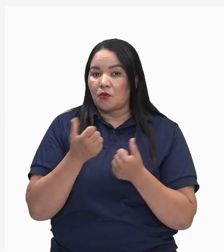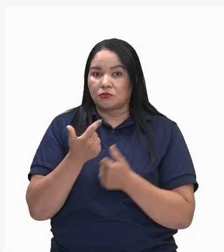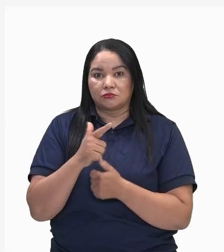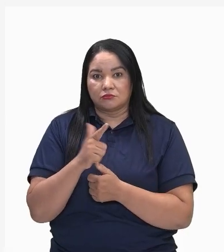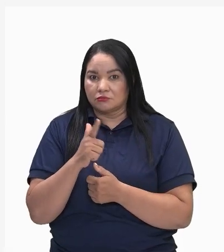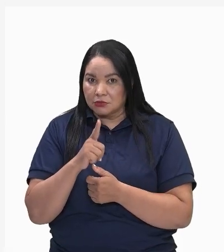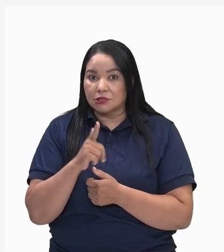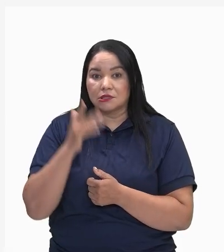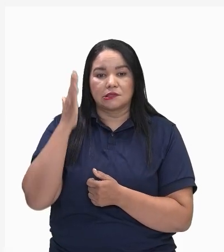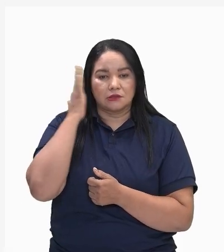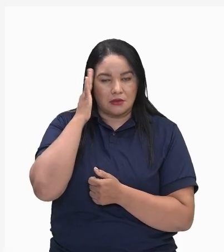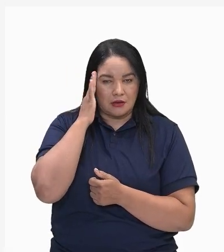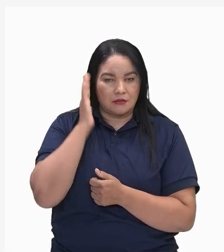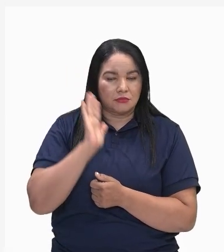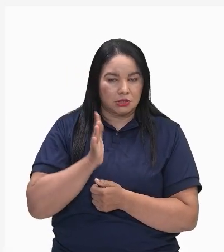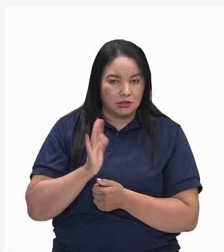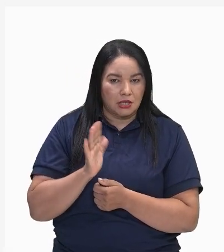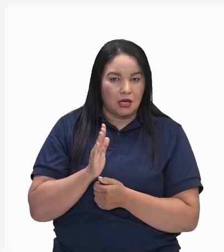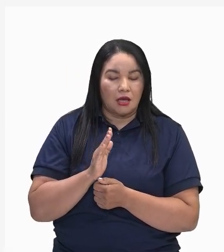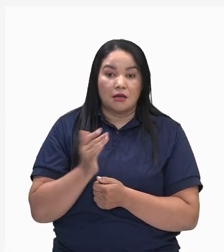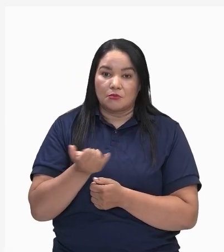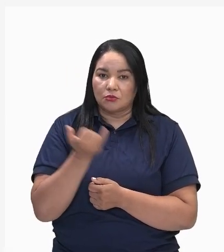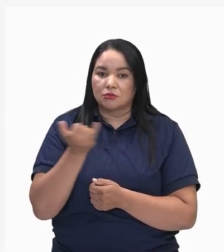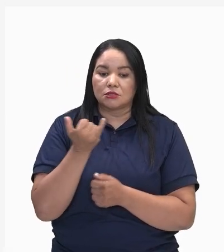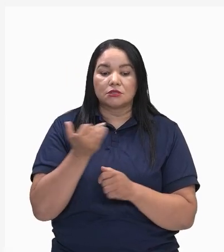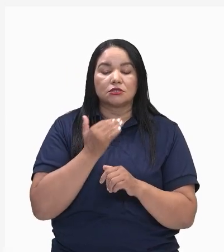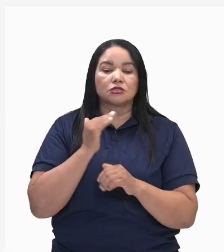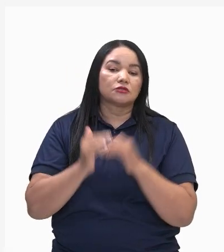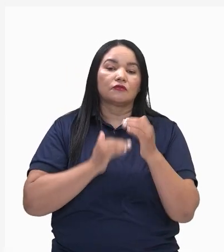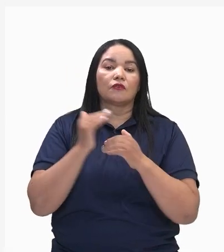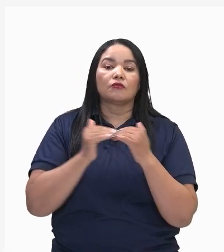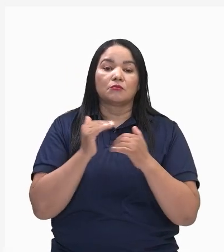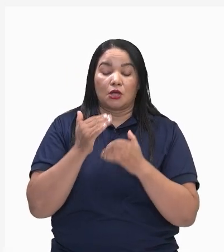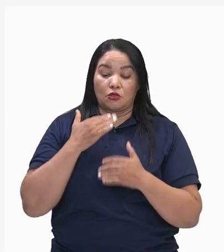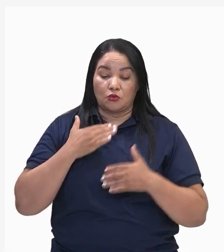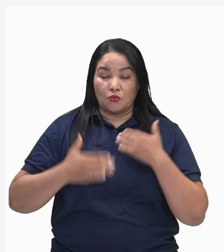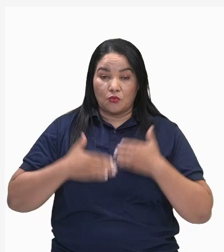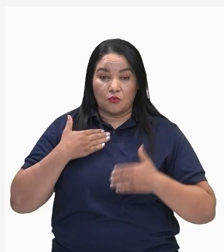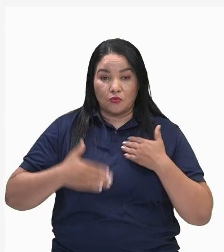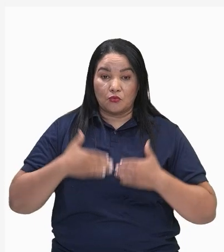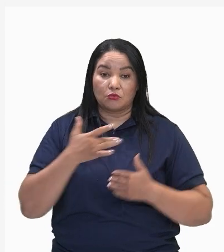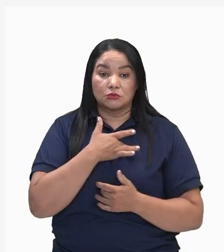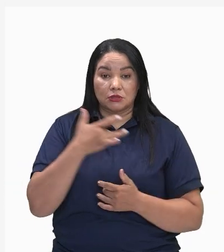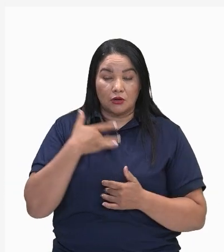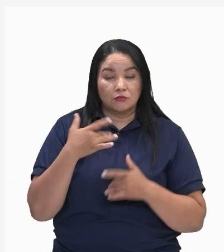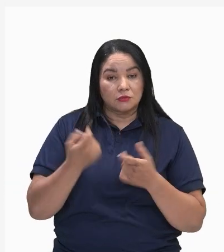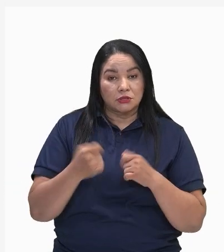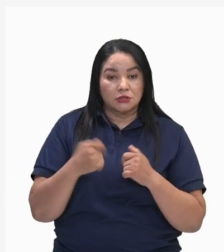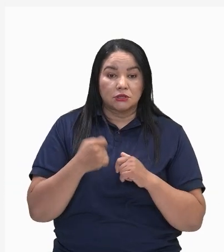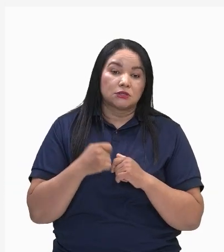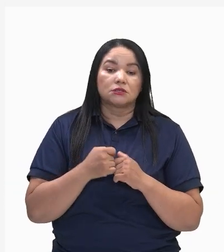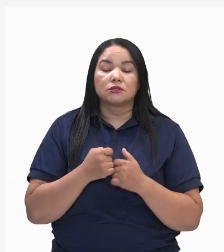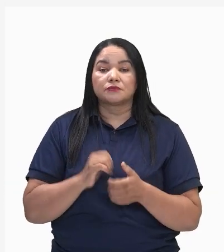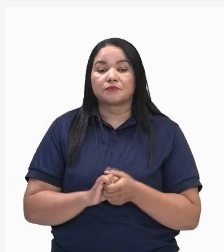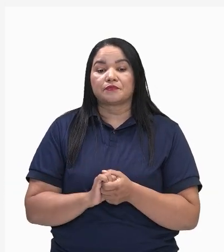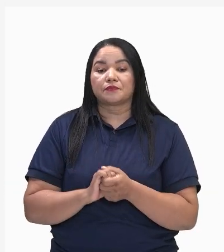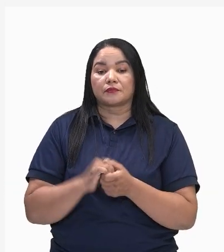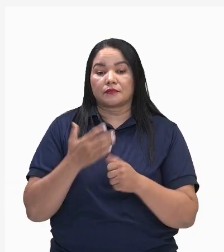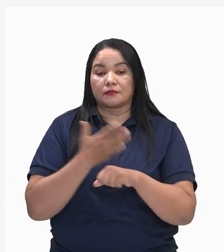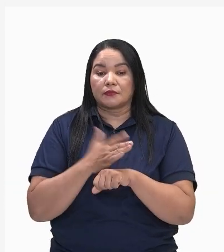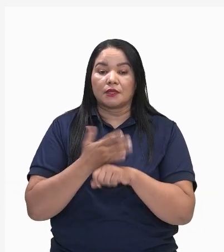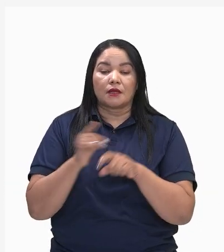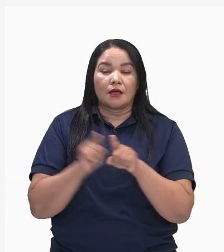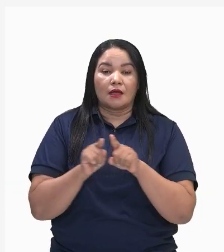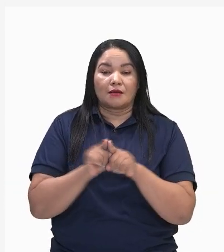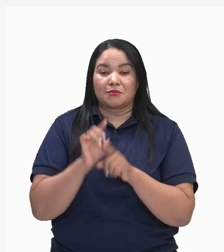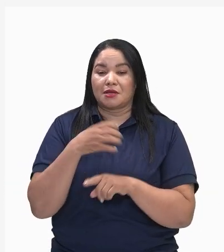e é importante para o desenvolvimento, né, do organismo com saúde. Aprender a administrar as emoções, né? É